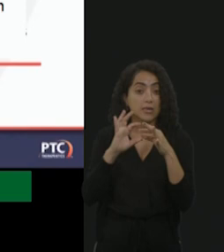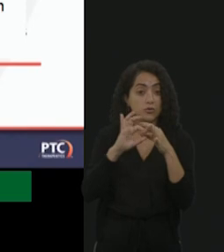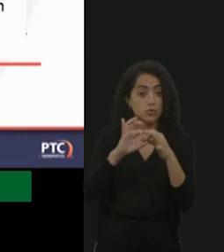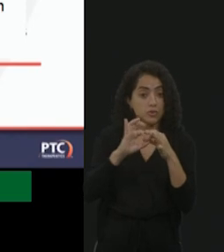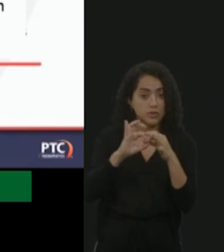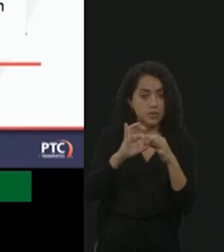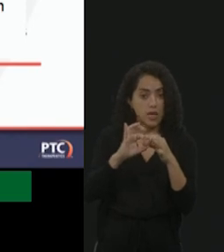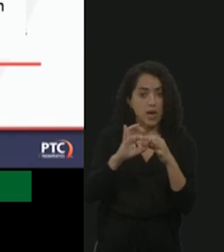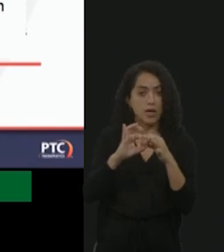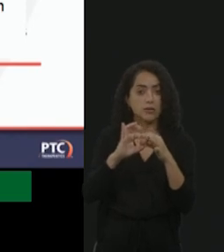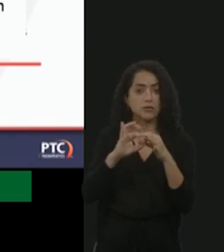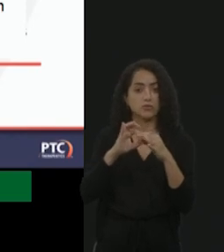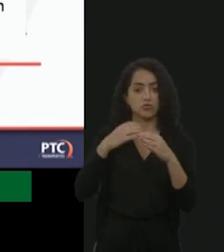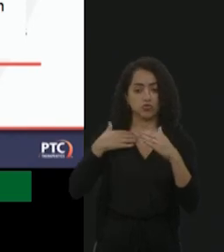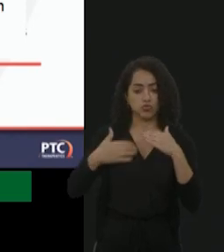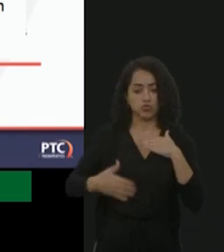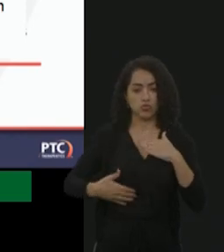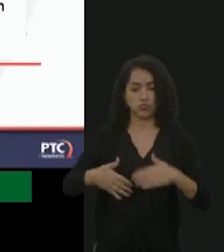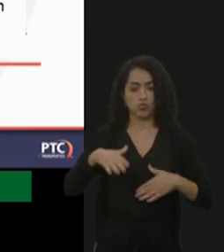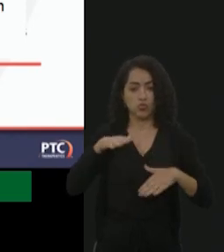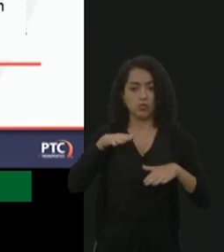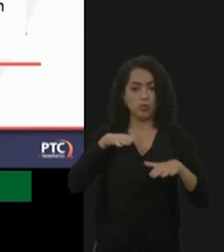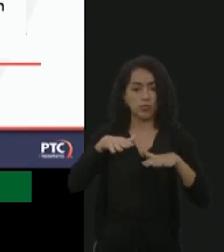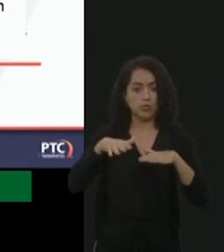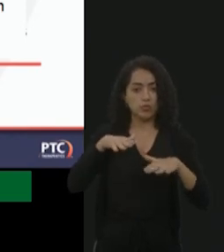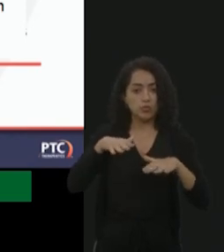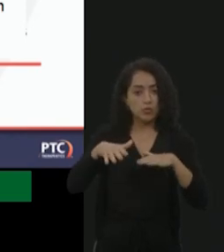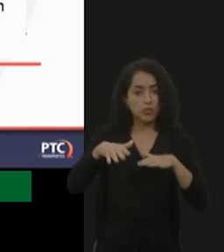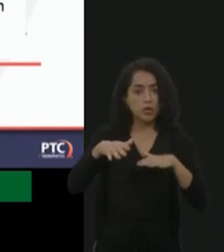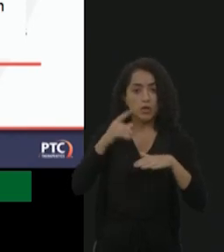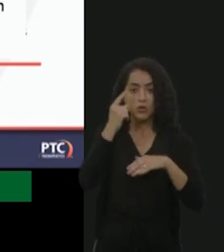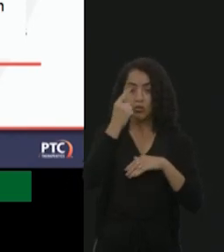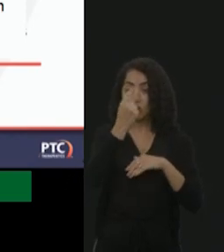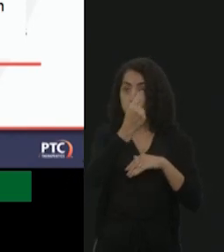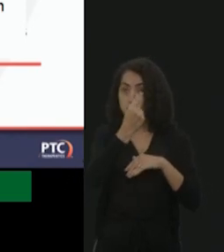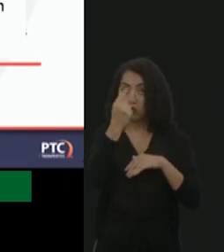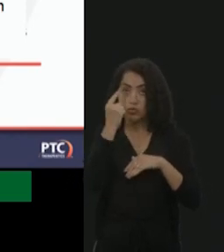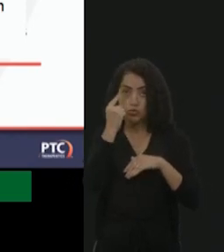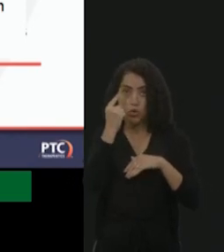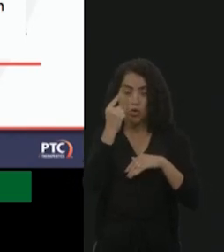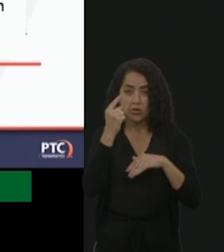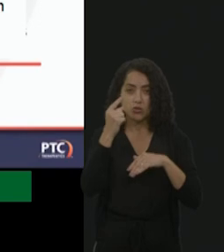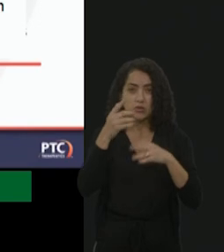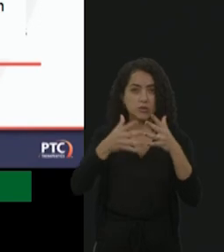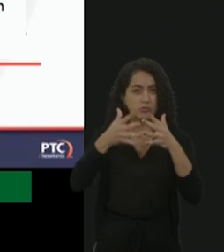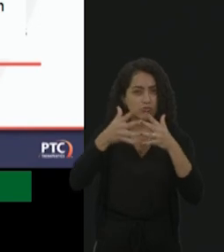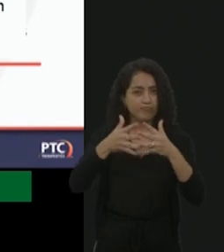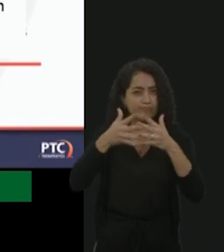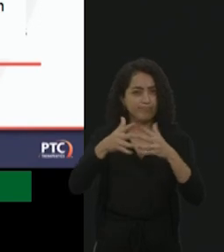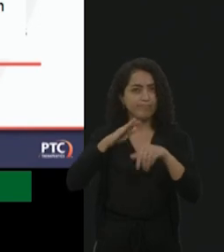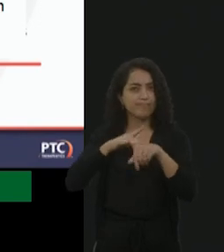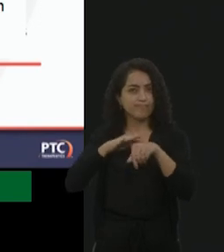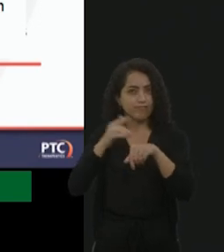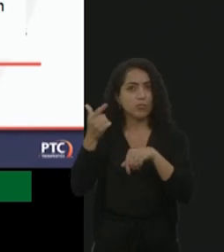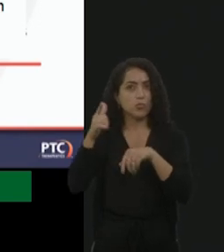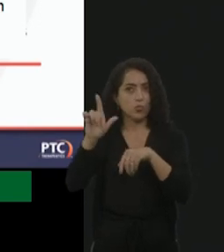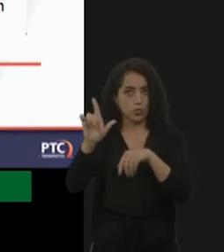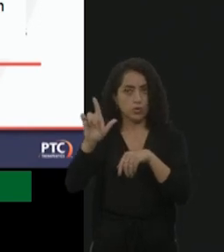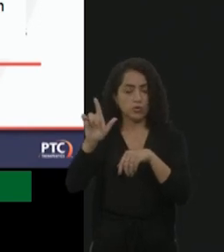de distúrbios de movimento, tanto dos membros quanto dos olhos, que são confundidas com outras doenças também, eu vou mostrar mais para